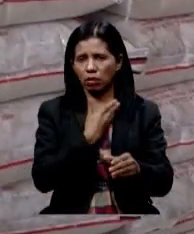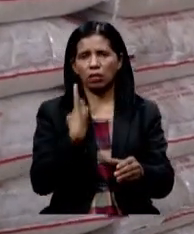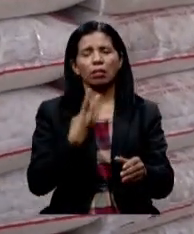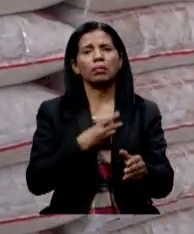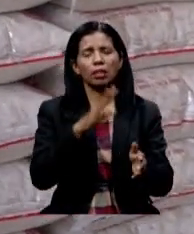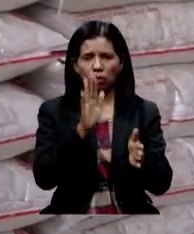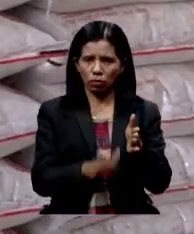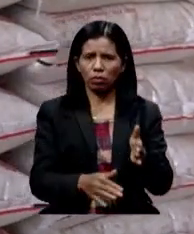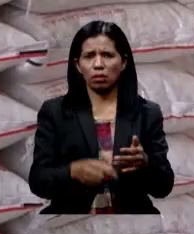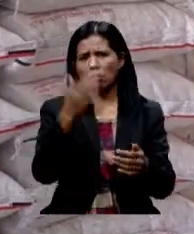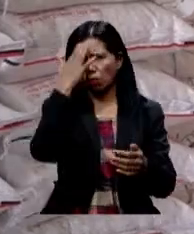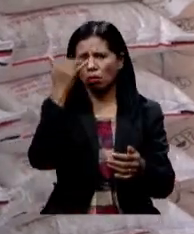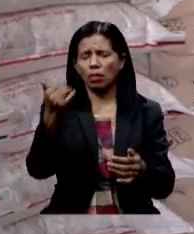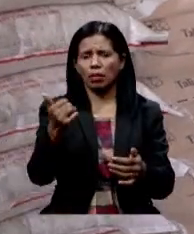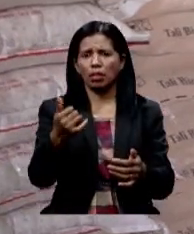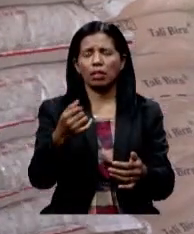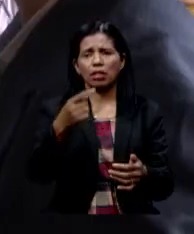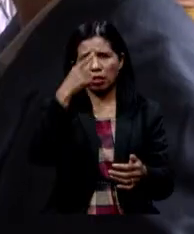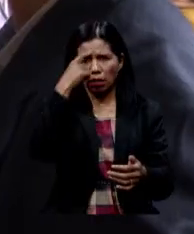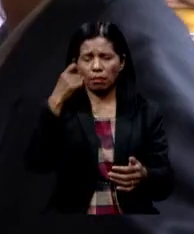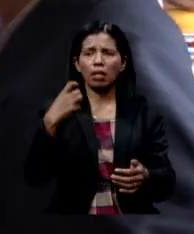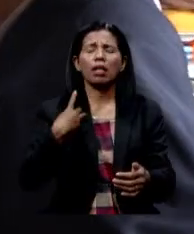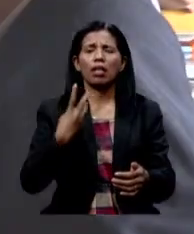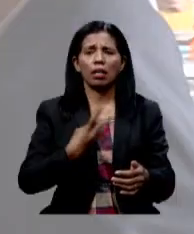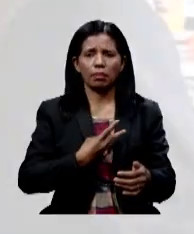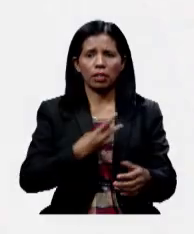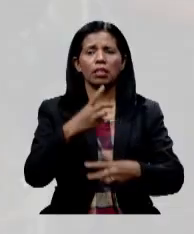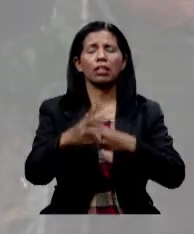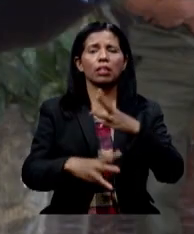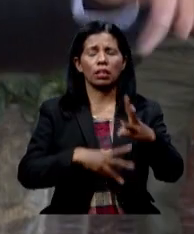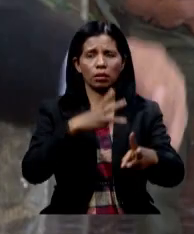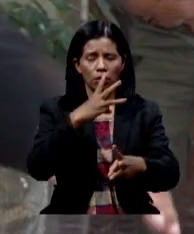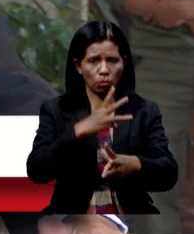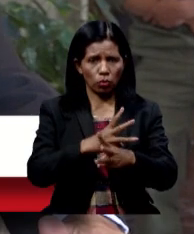Estamos a? Também, e o mundo,